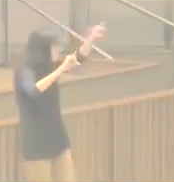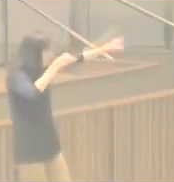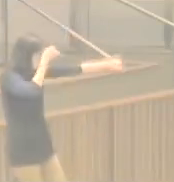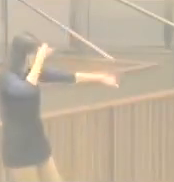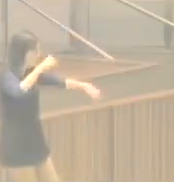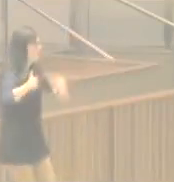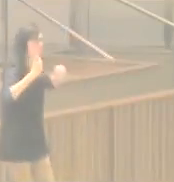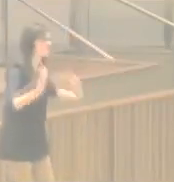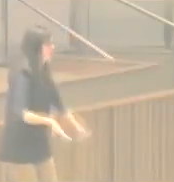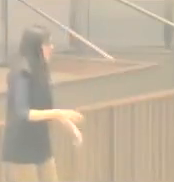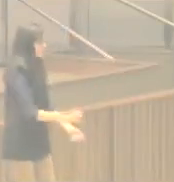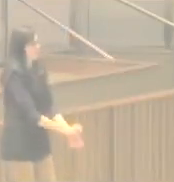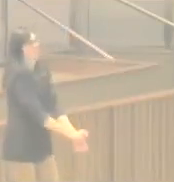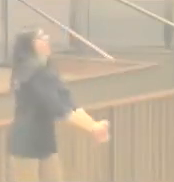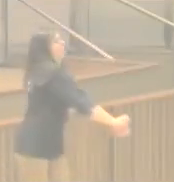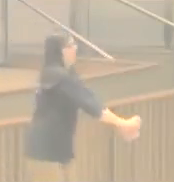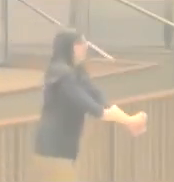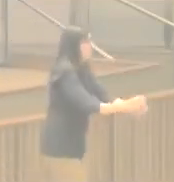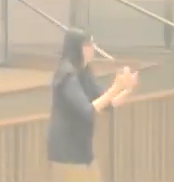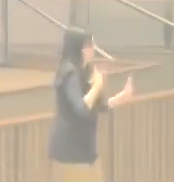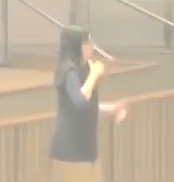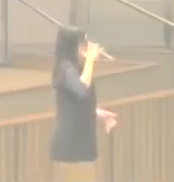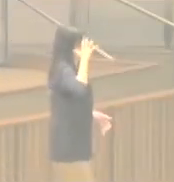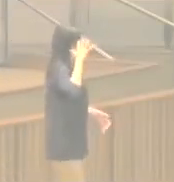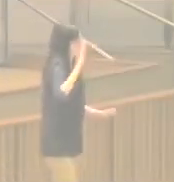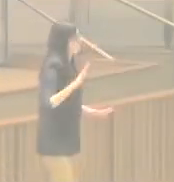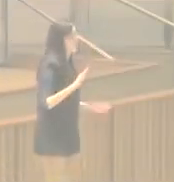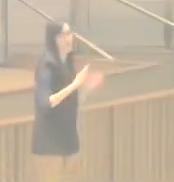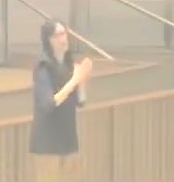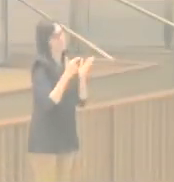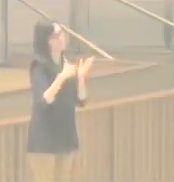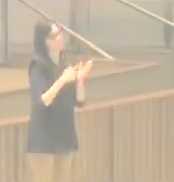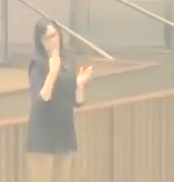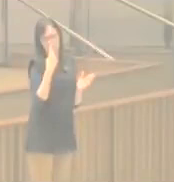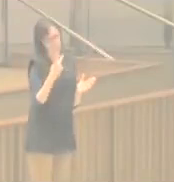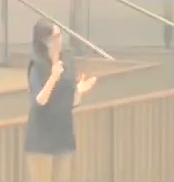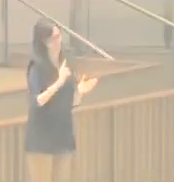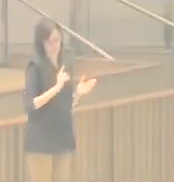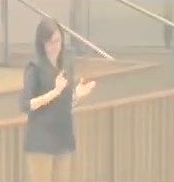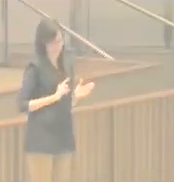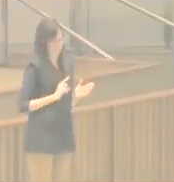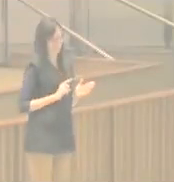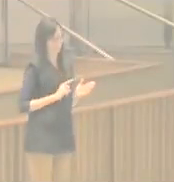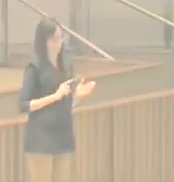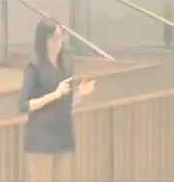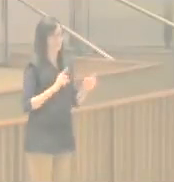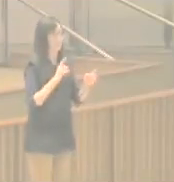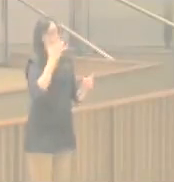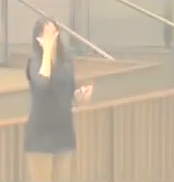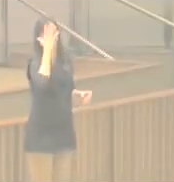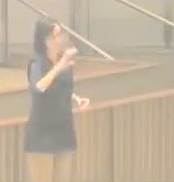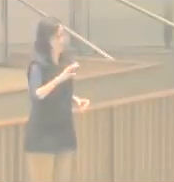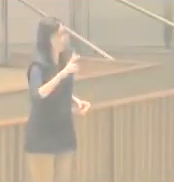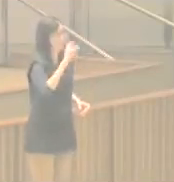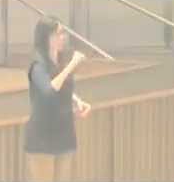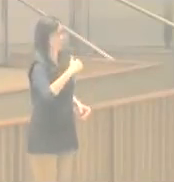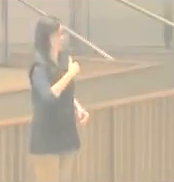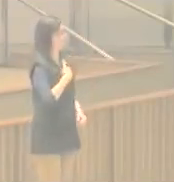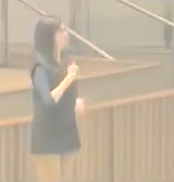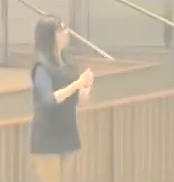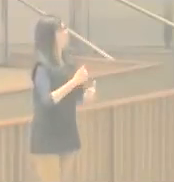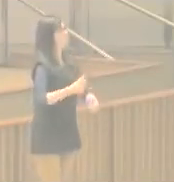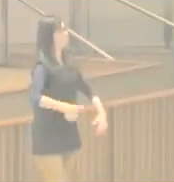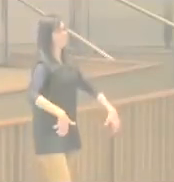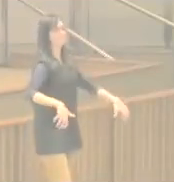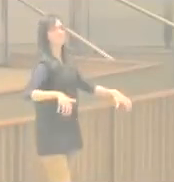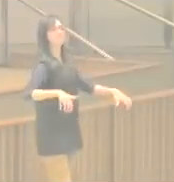maneiras possíveis. A Bíblia não fala quando os filhos de Manassés foram